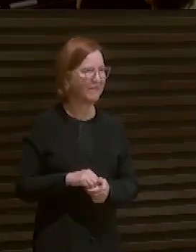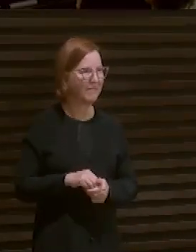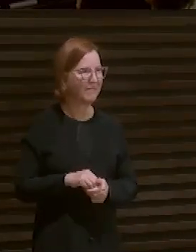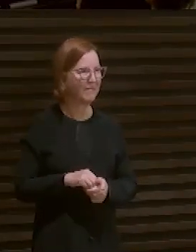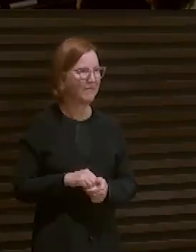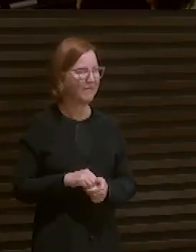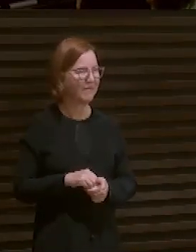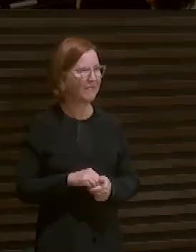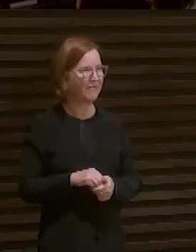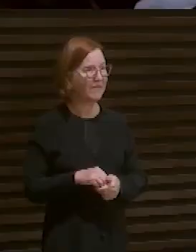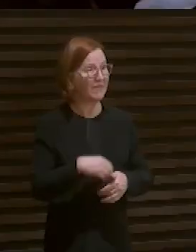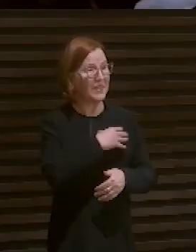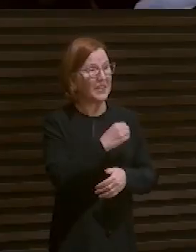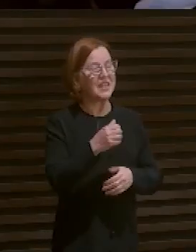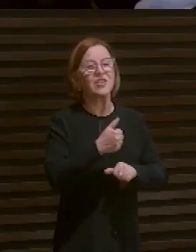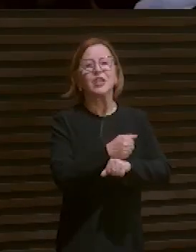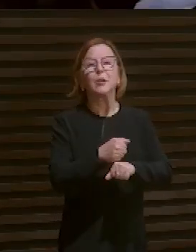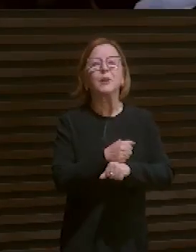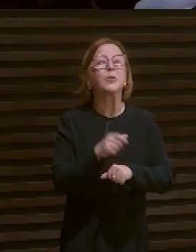Quem são os descendentes de Abraão?